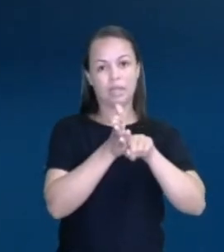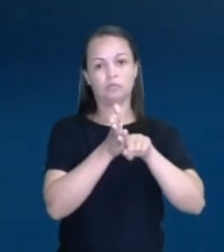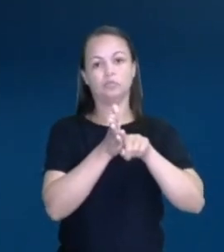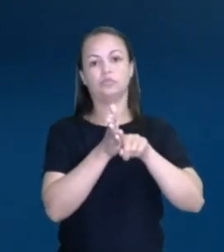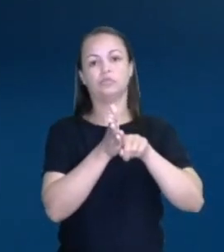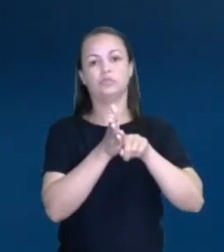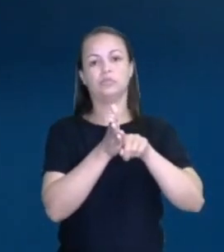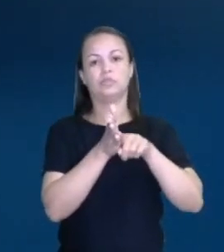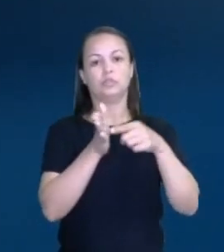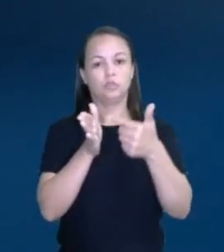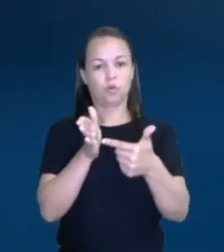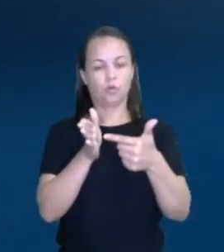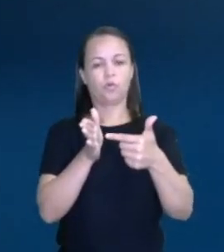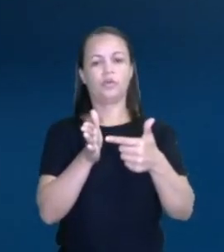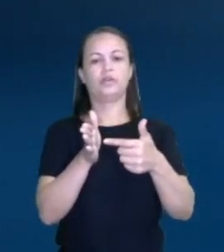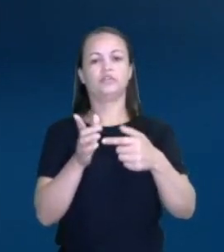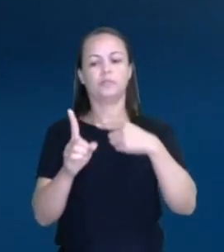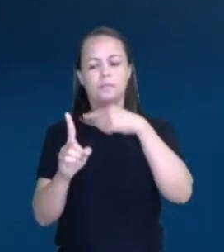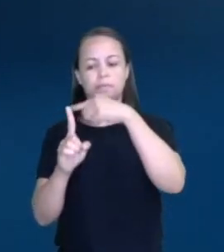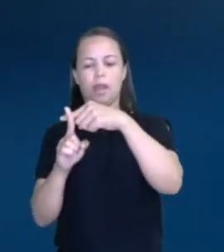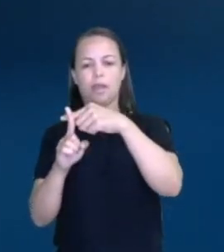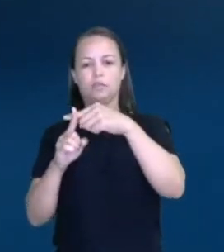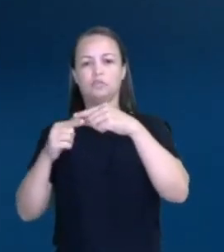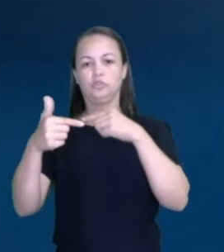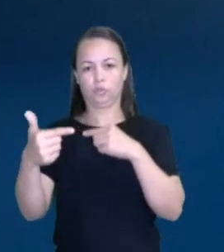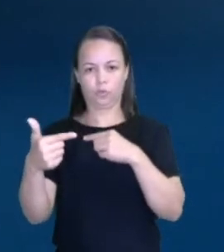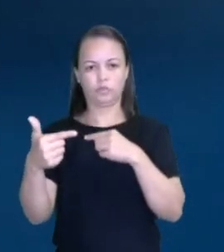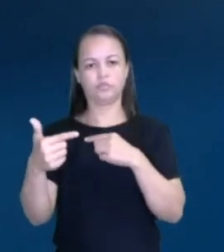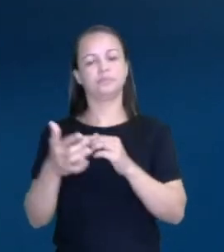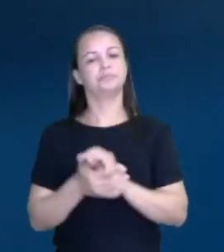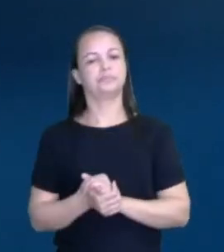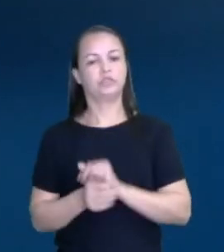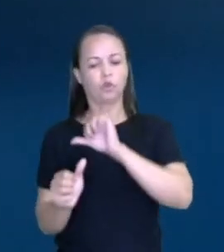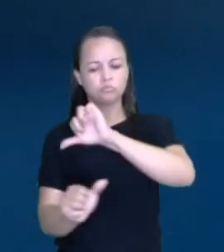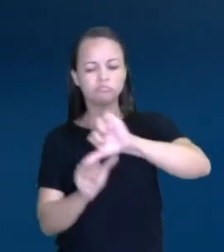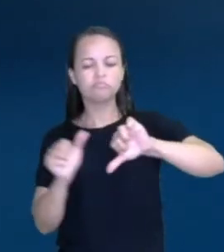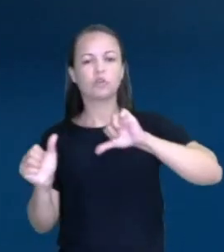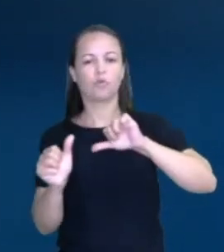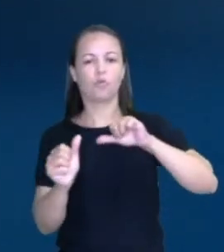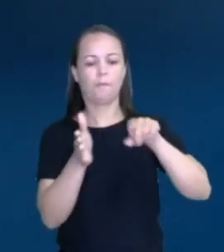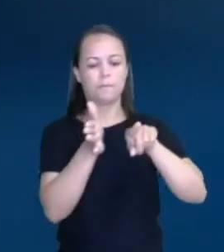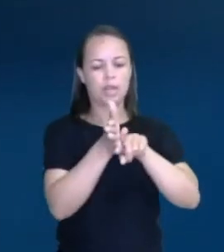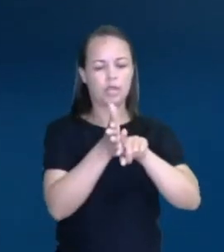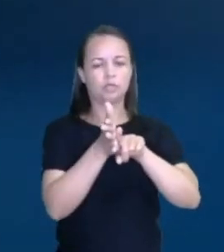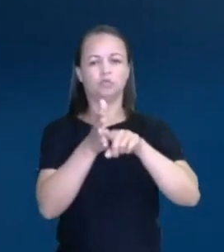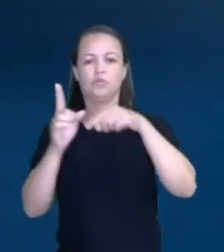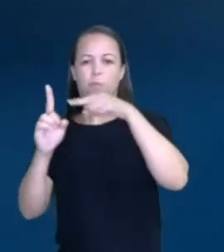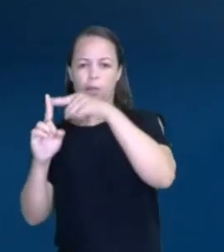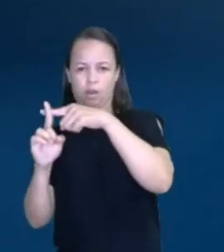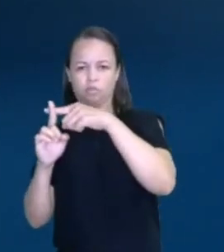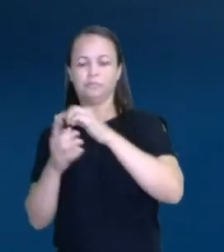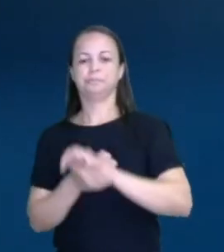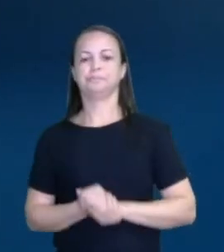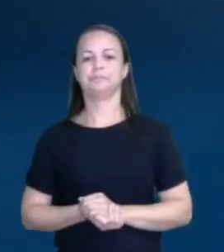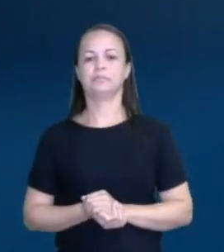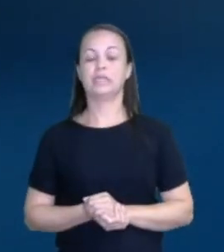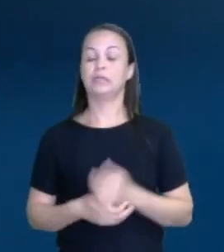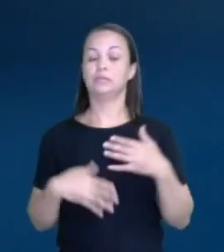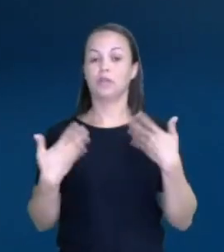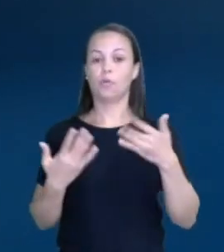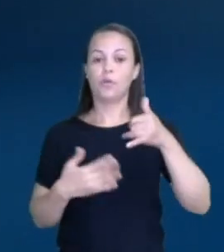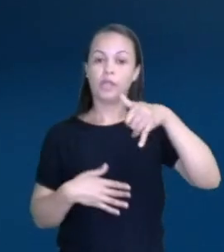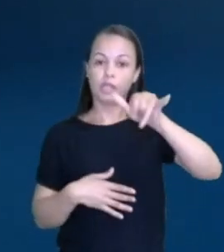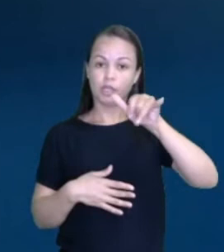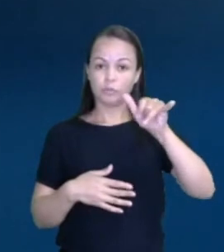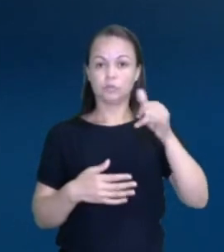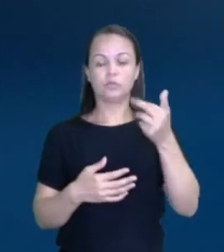para lá, mais 2. Tranquilo? Então agora a gente finaliza, ó, y igual a quem?